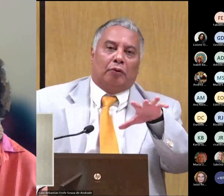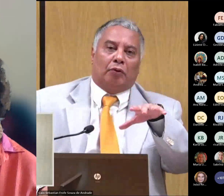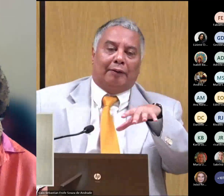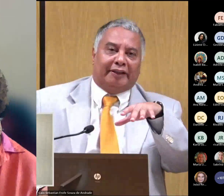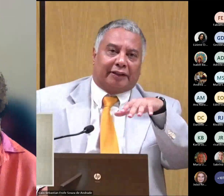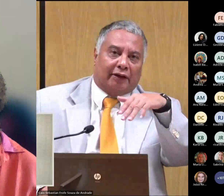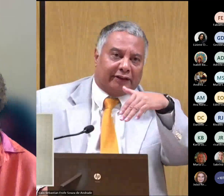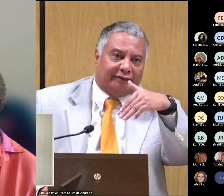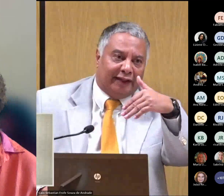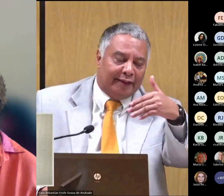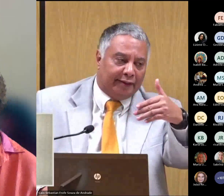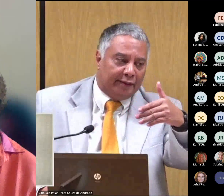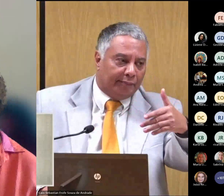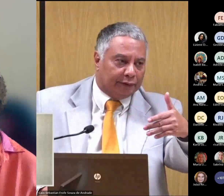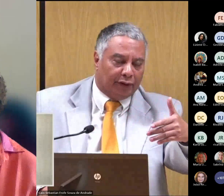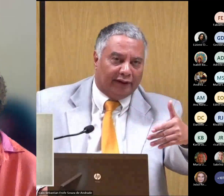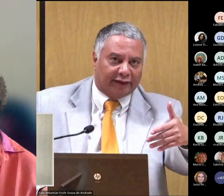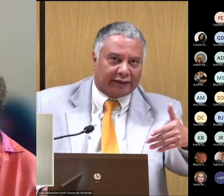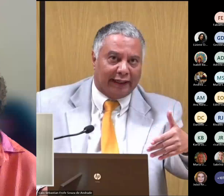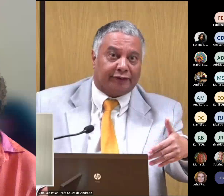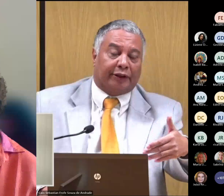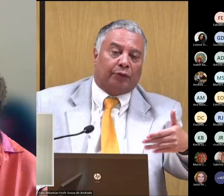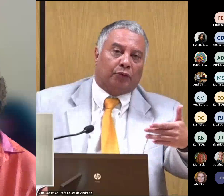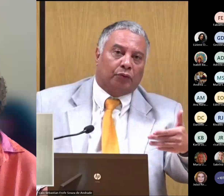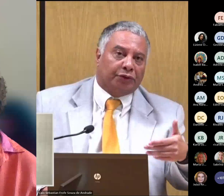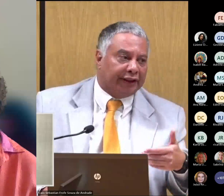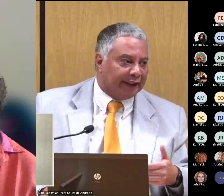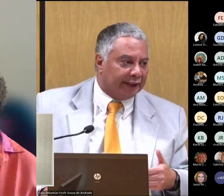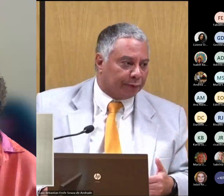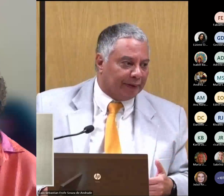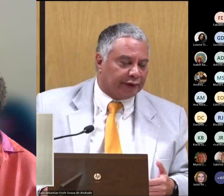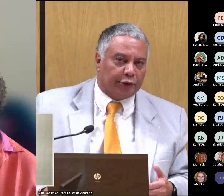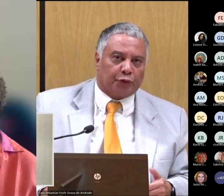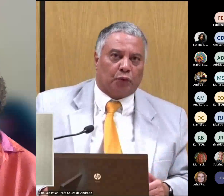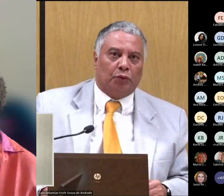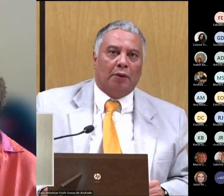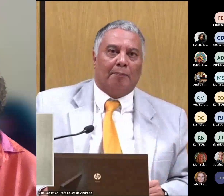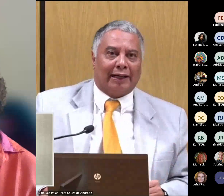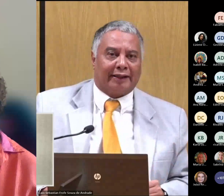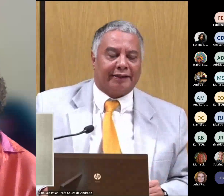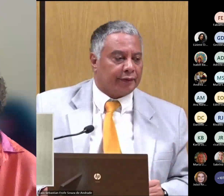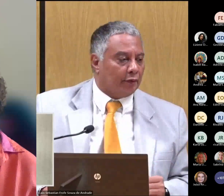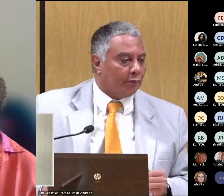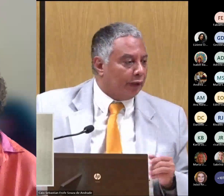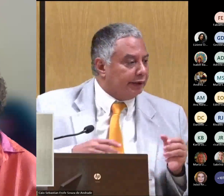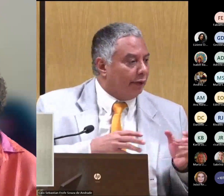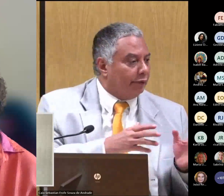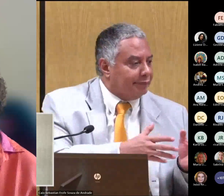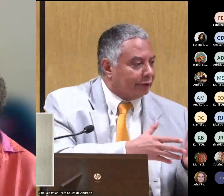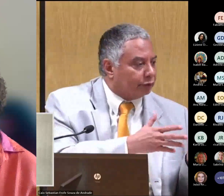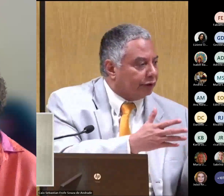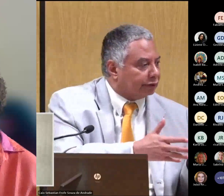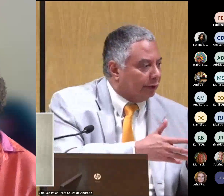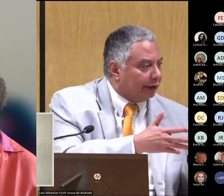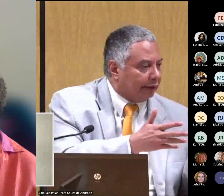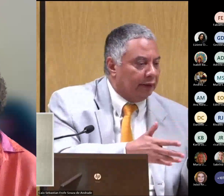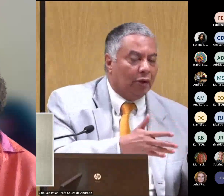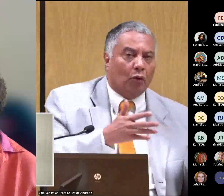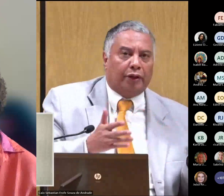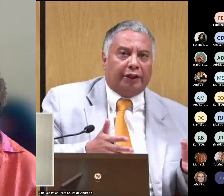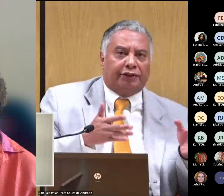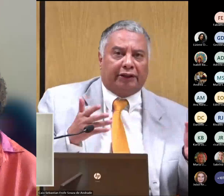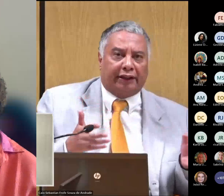o a Ministra Rosa Weber mandou levantar isso tem um um GT específico para a questão quilombola e eu a minha sugestão é